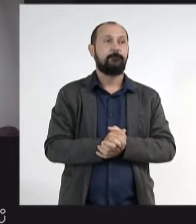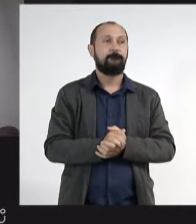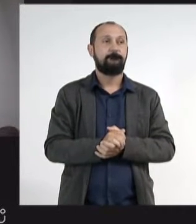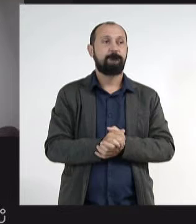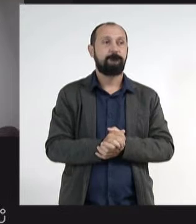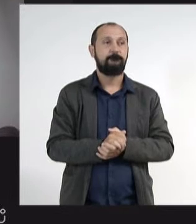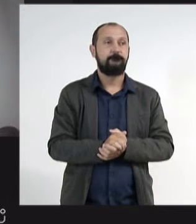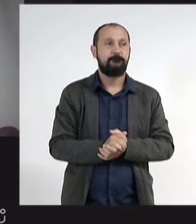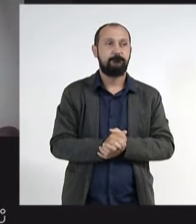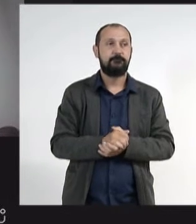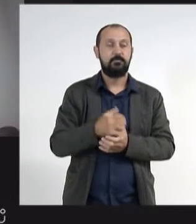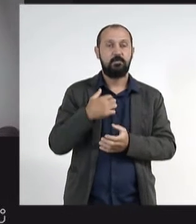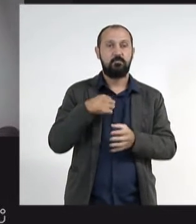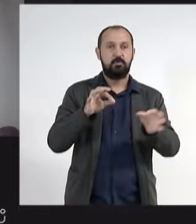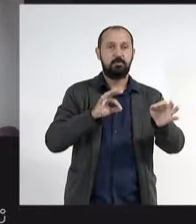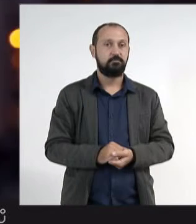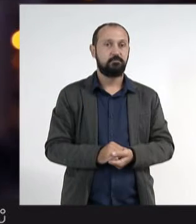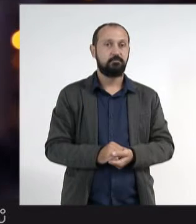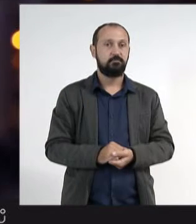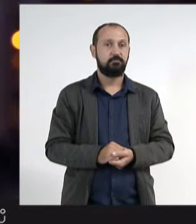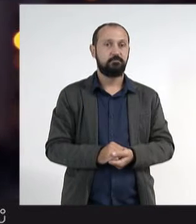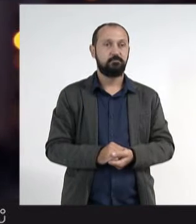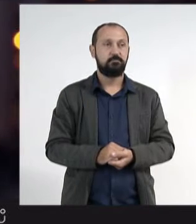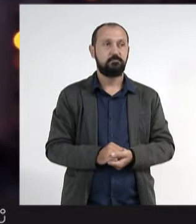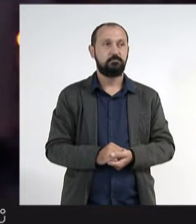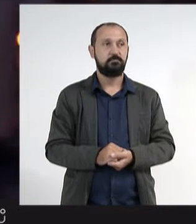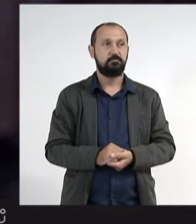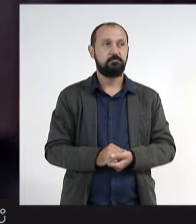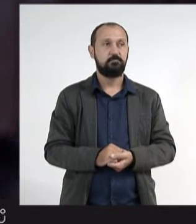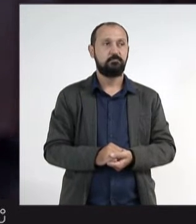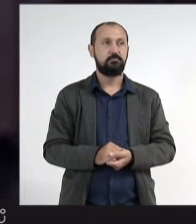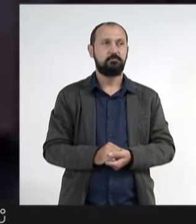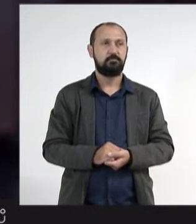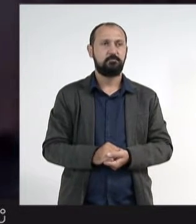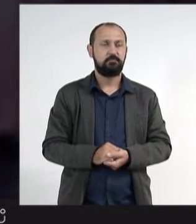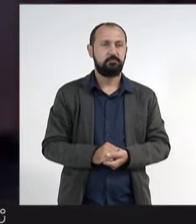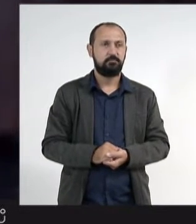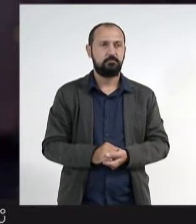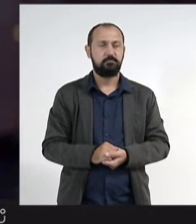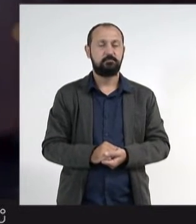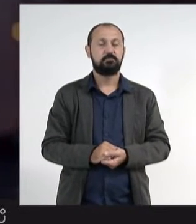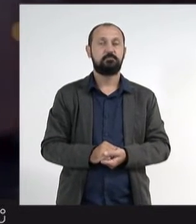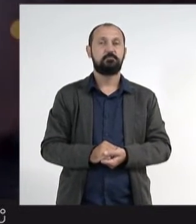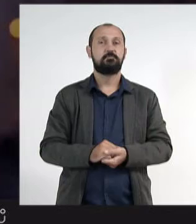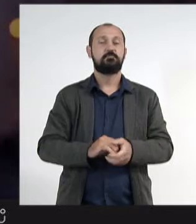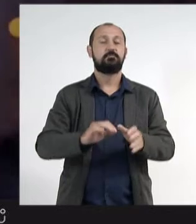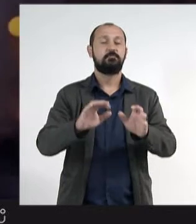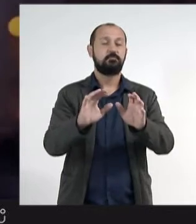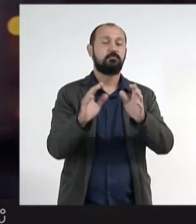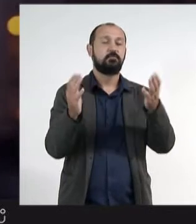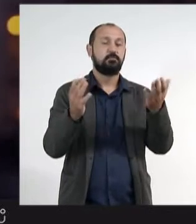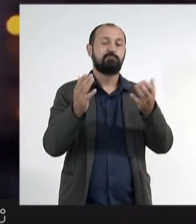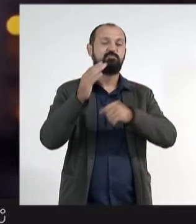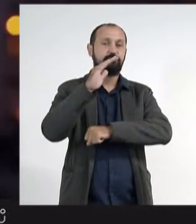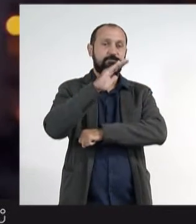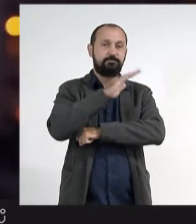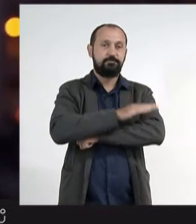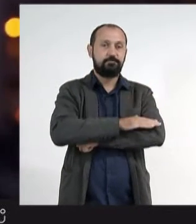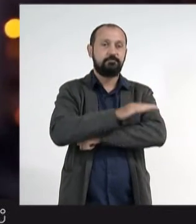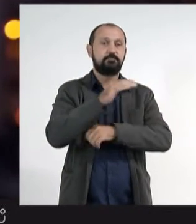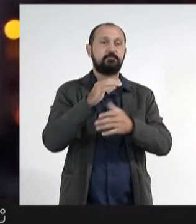vou colocar minha apresentação. Estão vendo, né? Bom, nós vamos falar hoje à